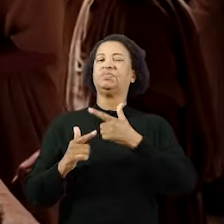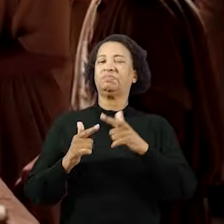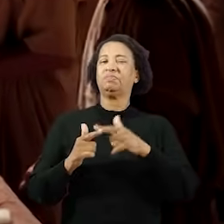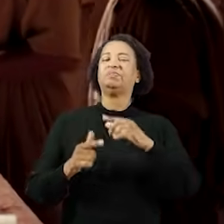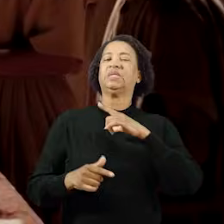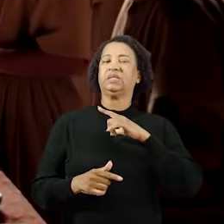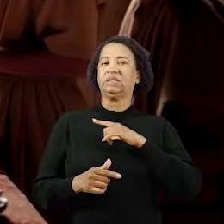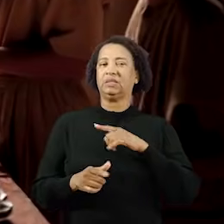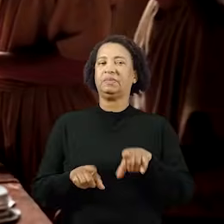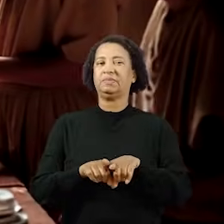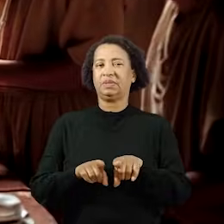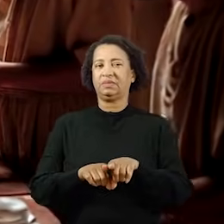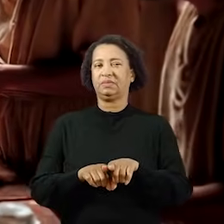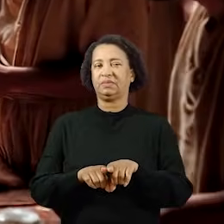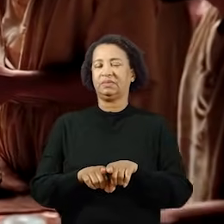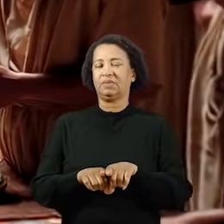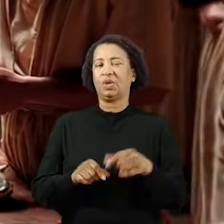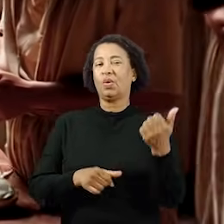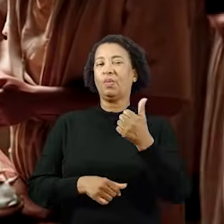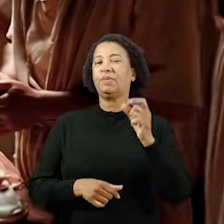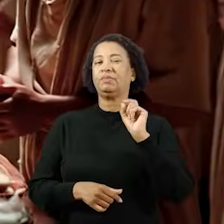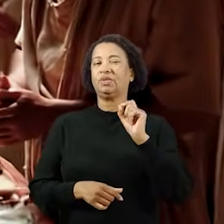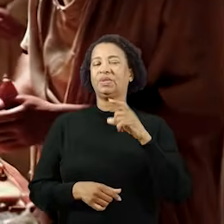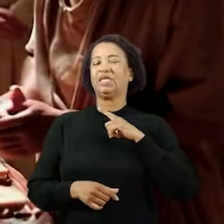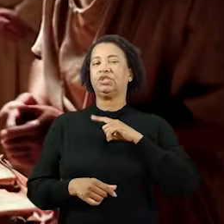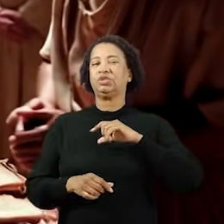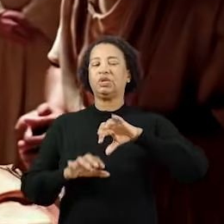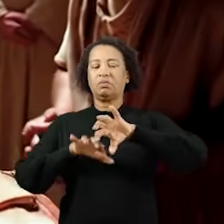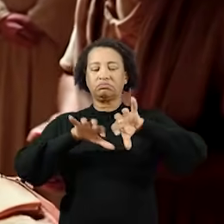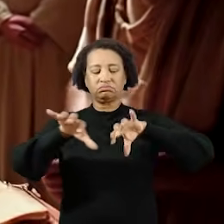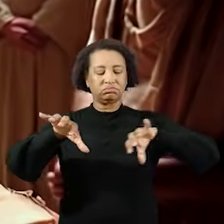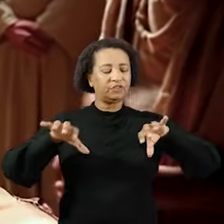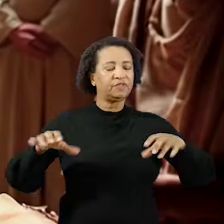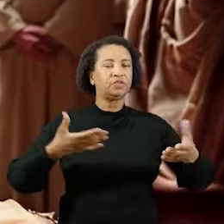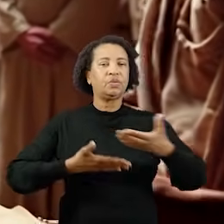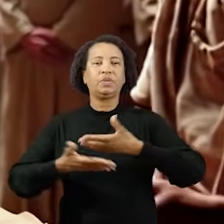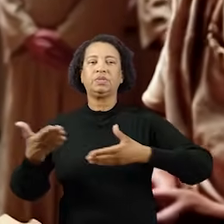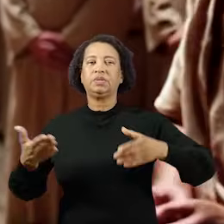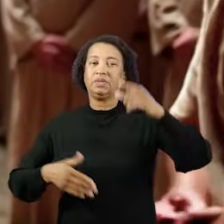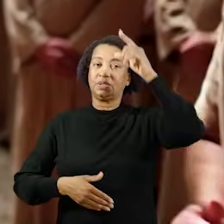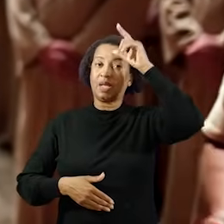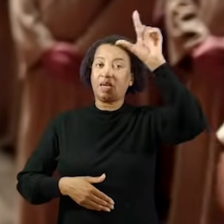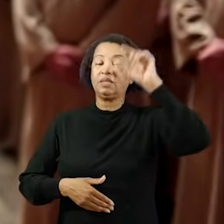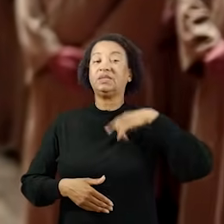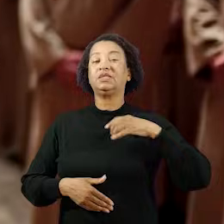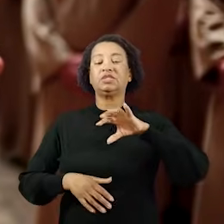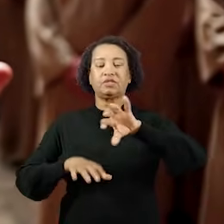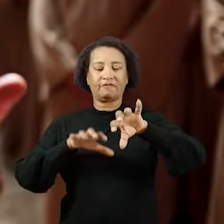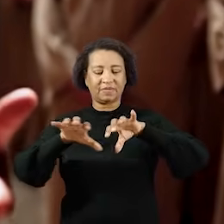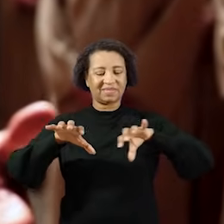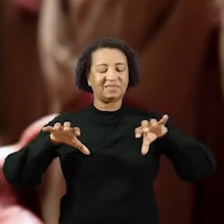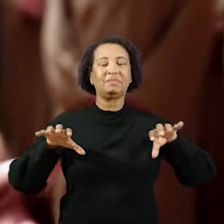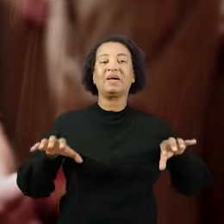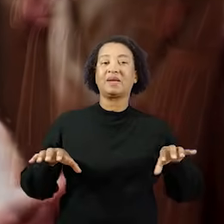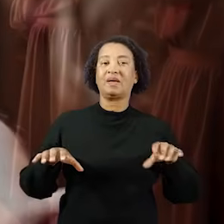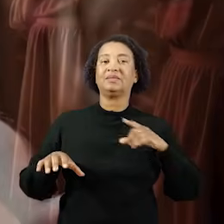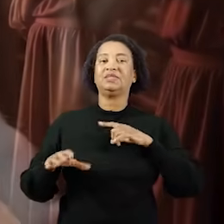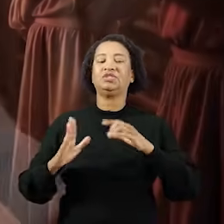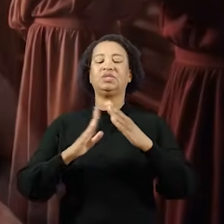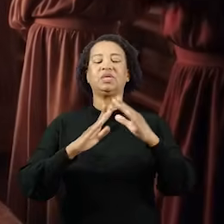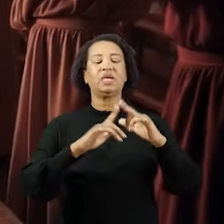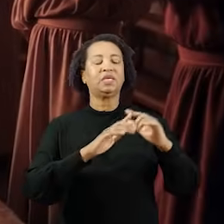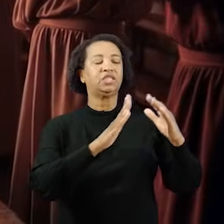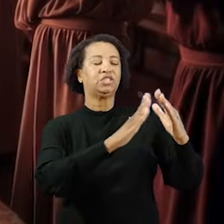tinha os seus problemas. O primeiro é que existia divisão entre eles. A liderança deles estava dividida. Eles tinham